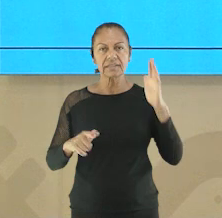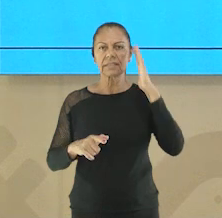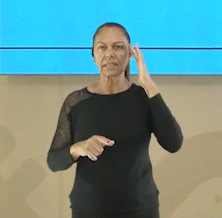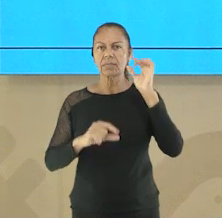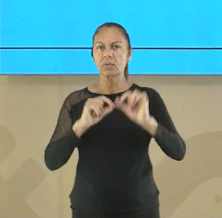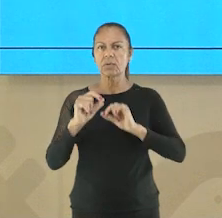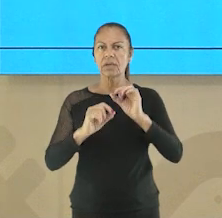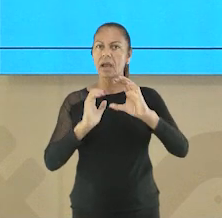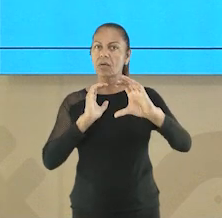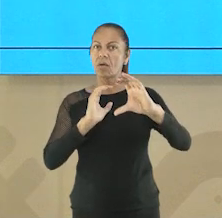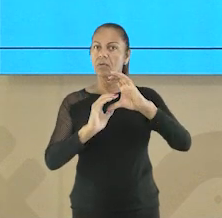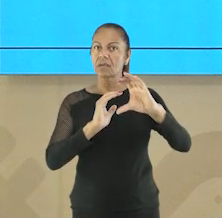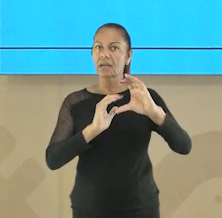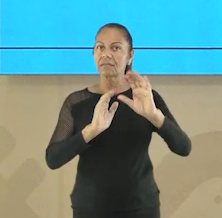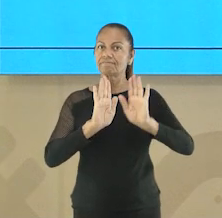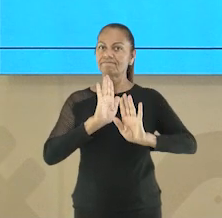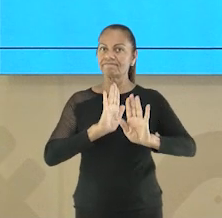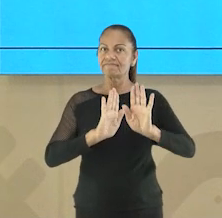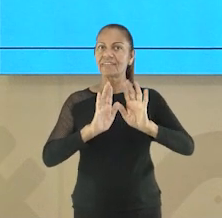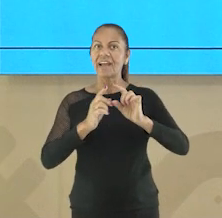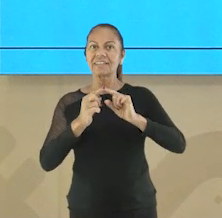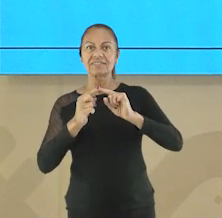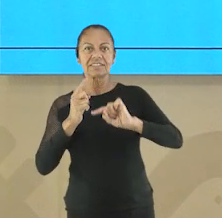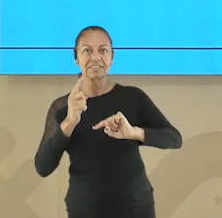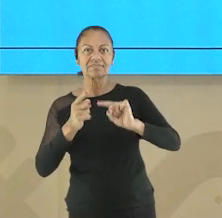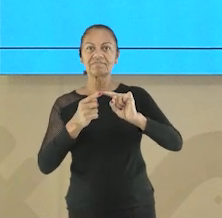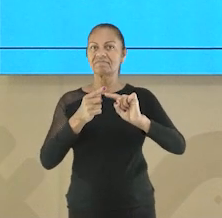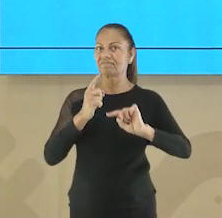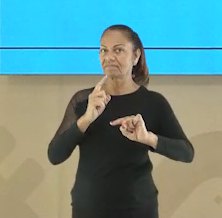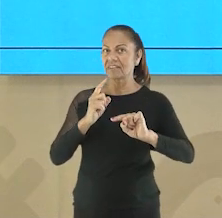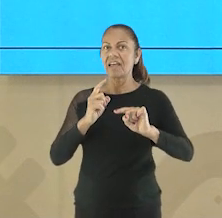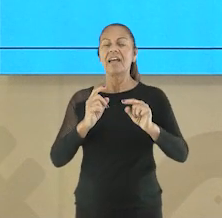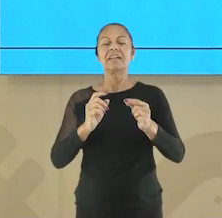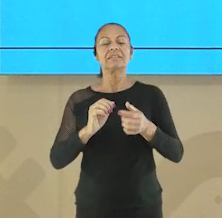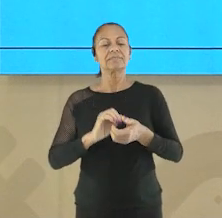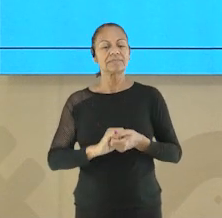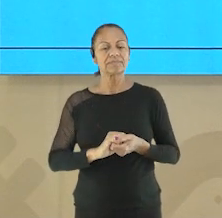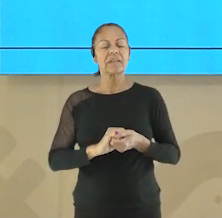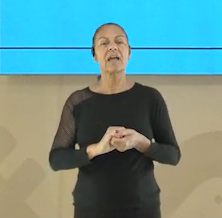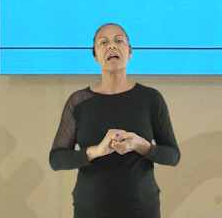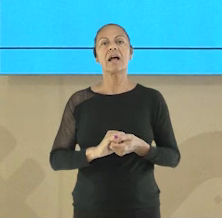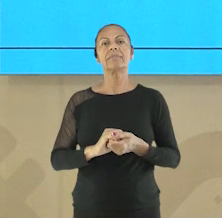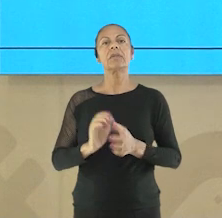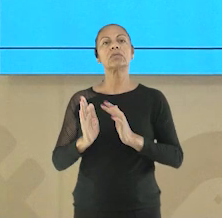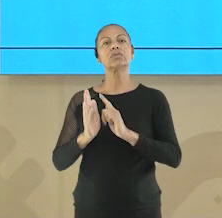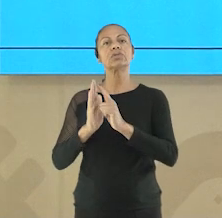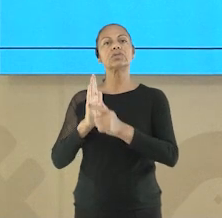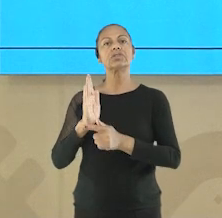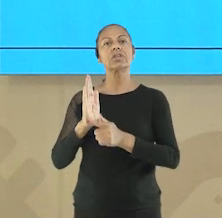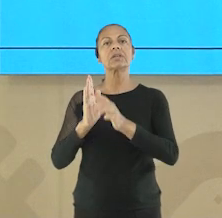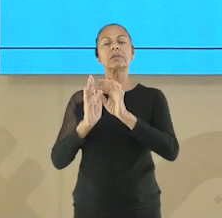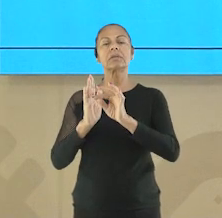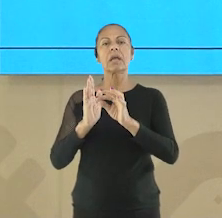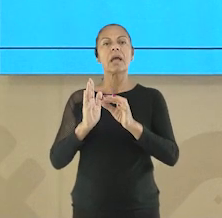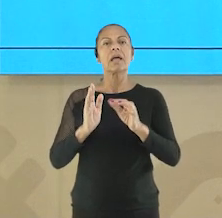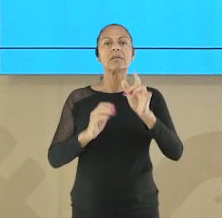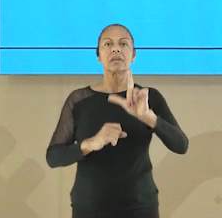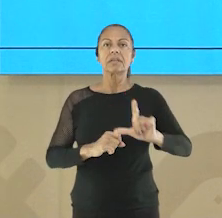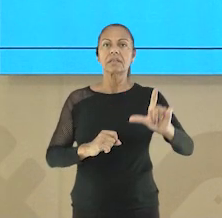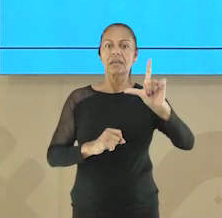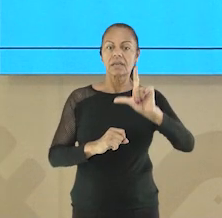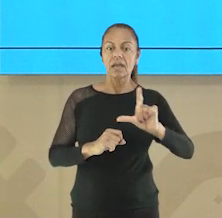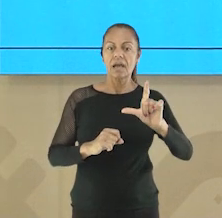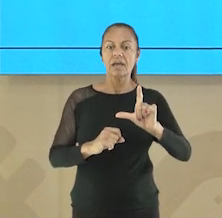gramaticais não se aplicam a todas as situações de comunicação. Como, por exemplo, na literatura de cordel. A escrita desse gênero